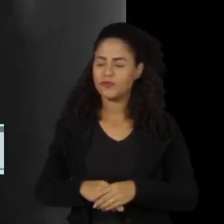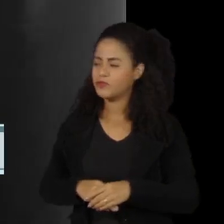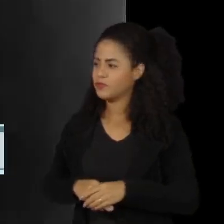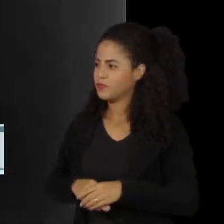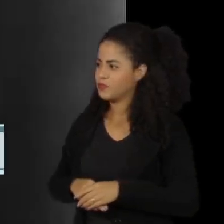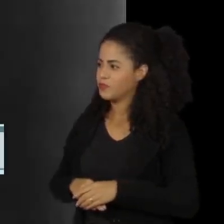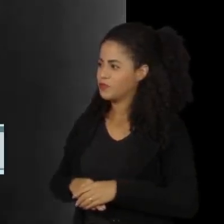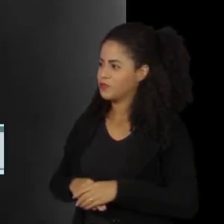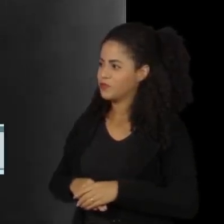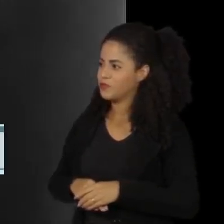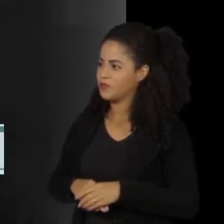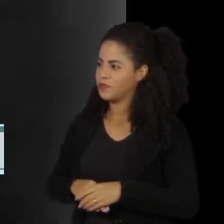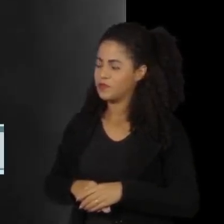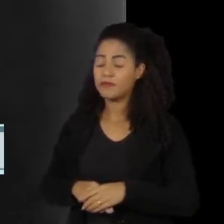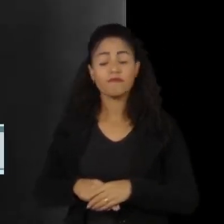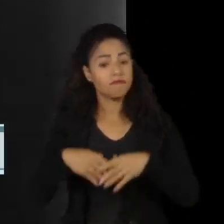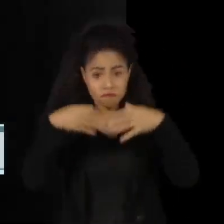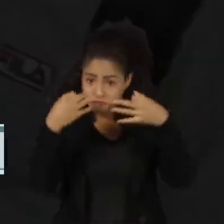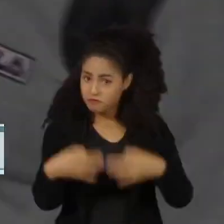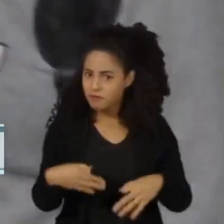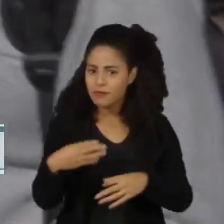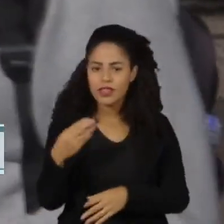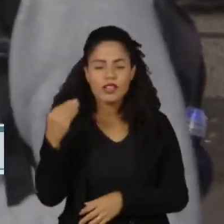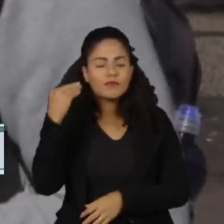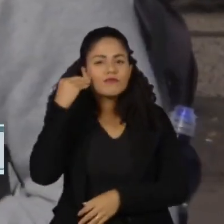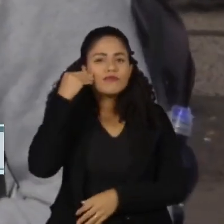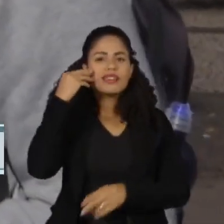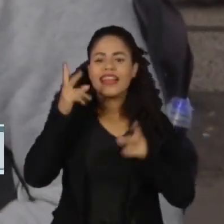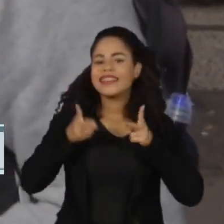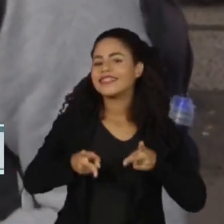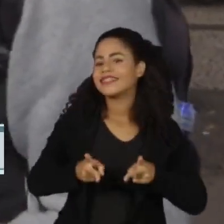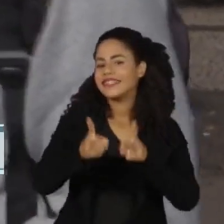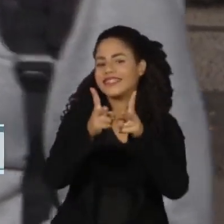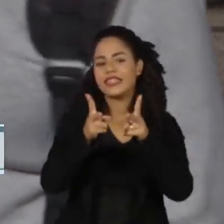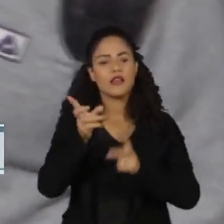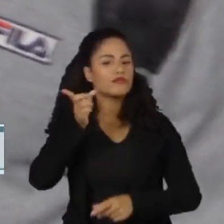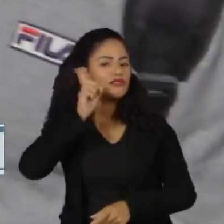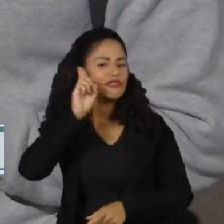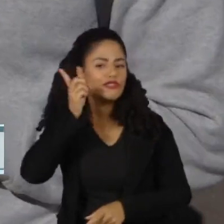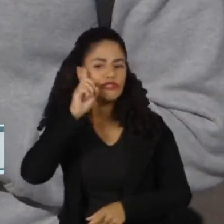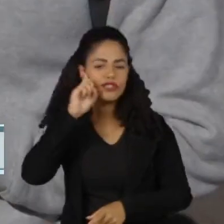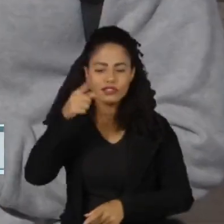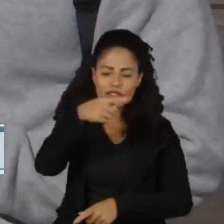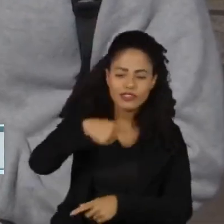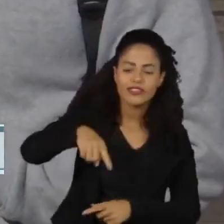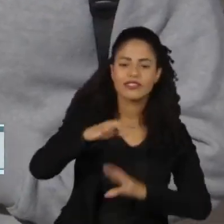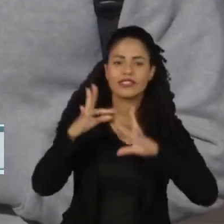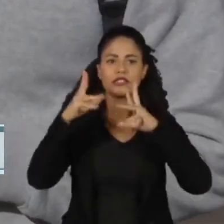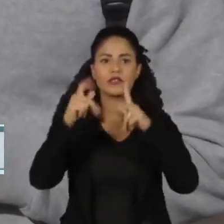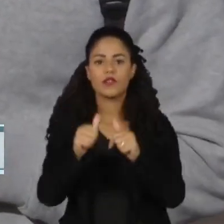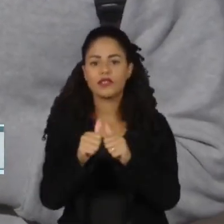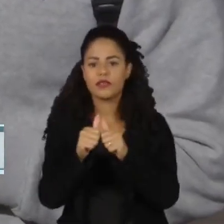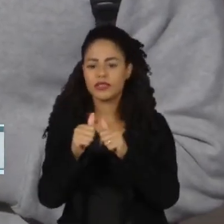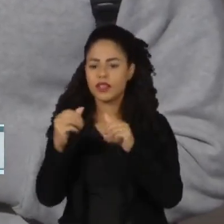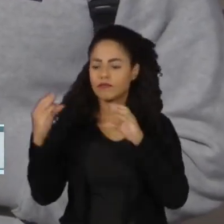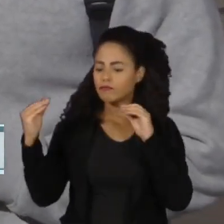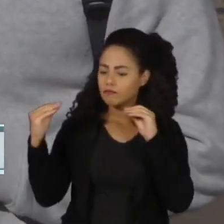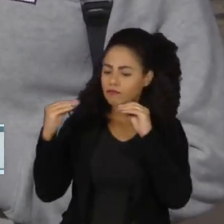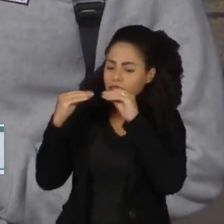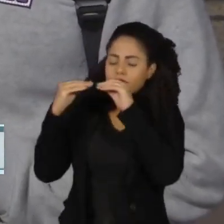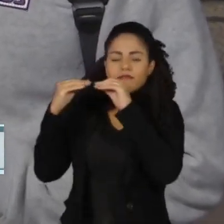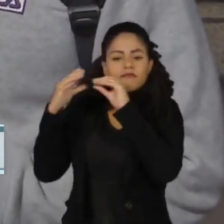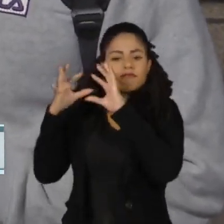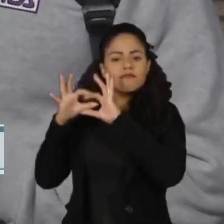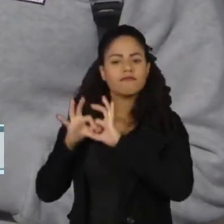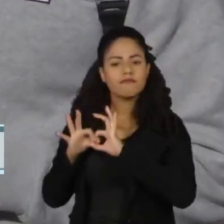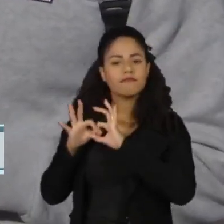uma coisa é certa o beijo sempre esteve e está no nosso cotidiano aquela forma de se conectar com a pessoa tanto